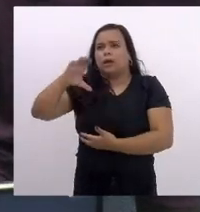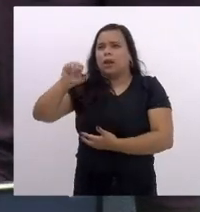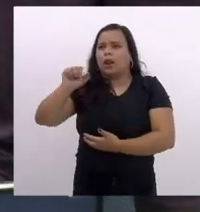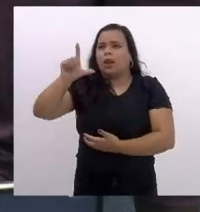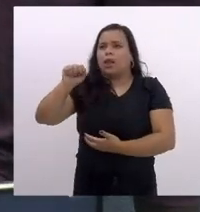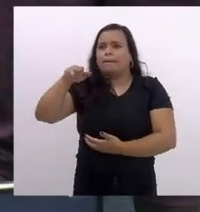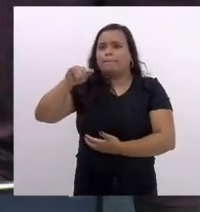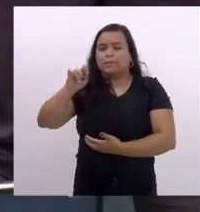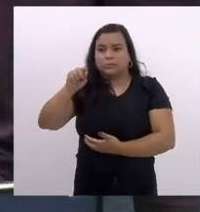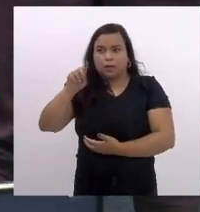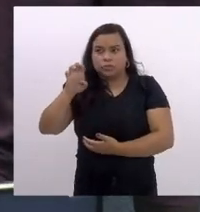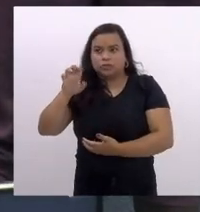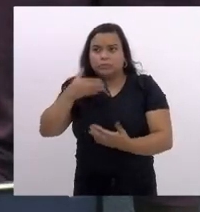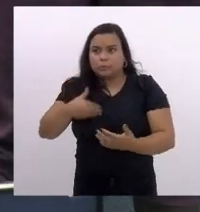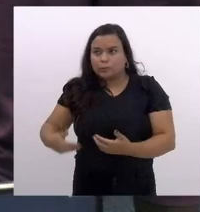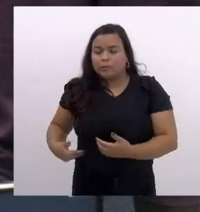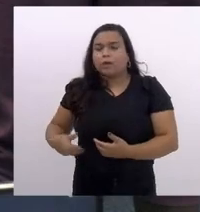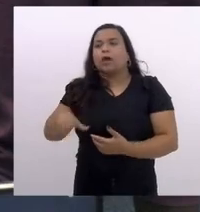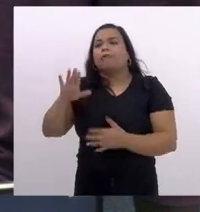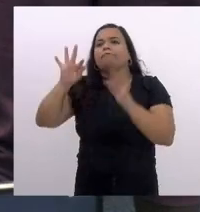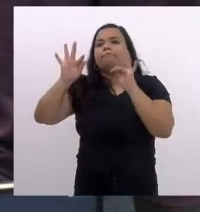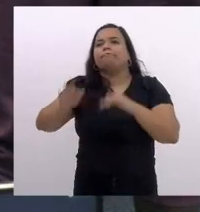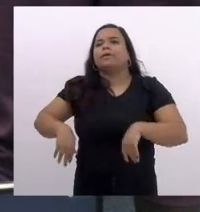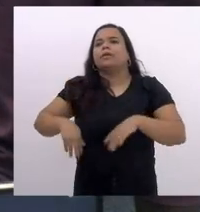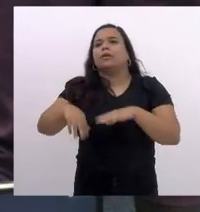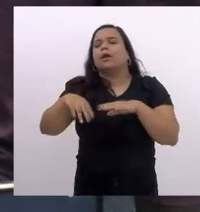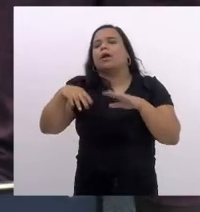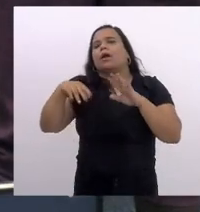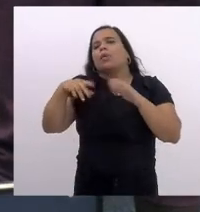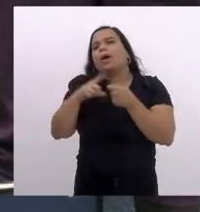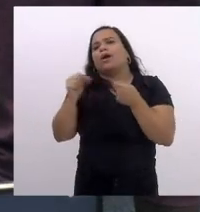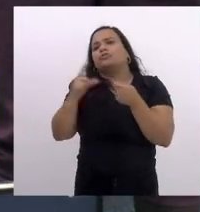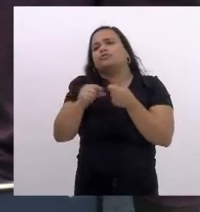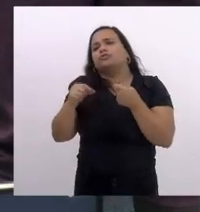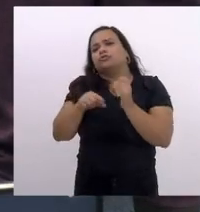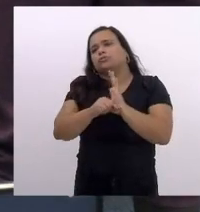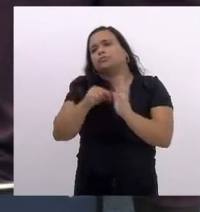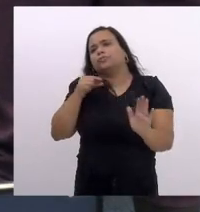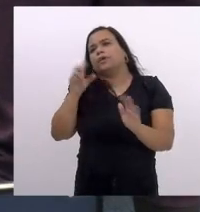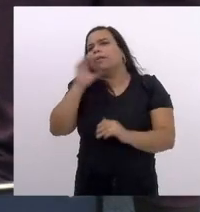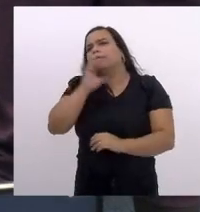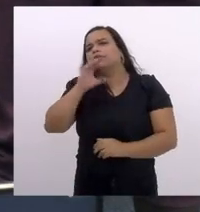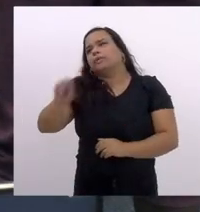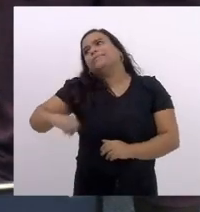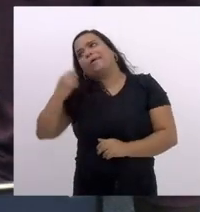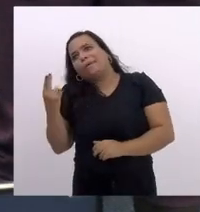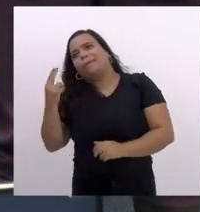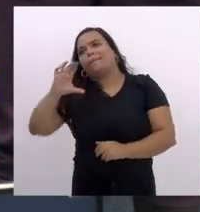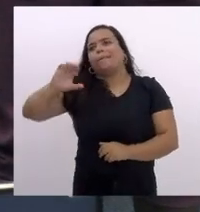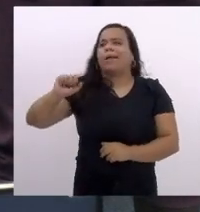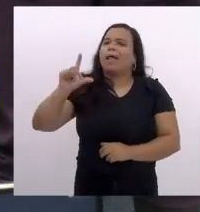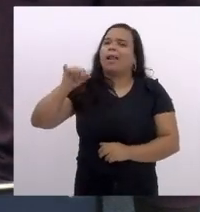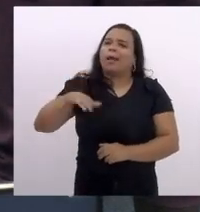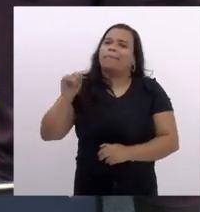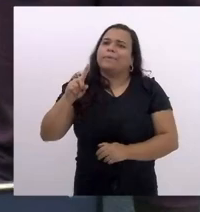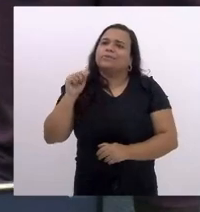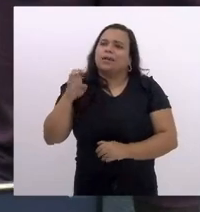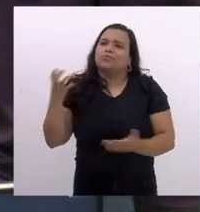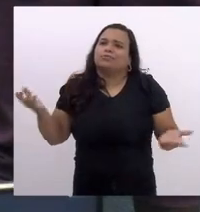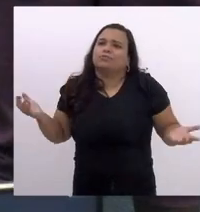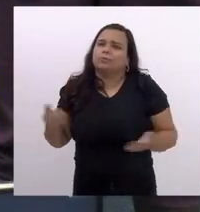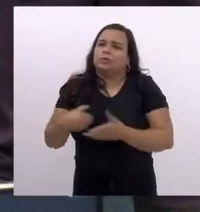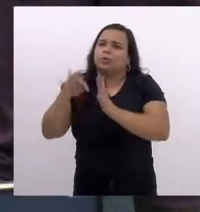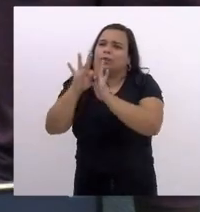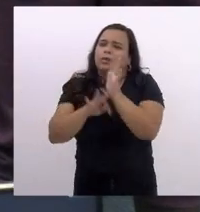do artigo... Veja só, empresas situadas nas áreas abrangidas pela emergência ou calamidade. Então, no caso do texto do FRENF,